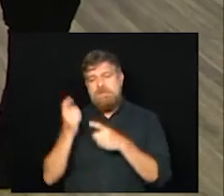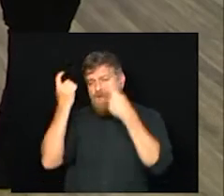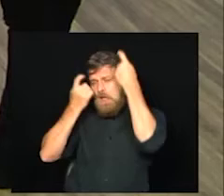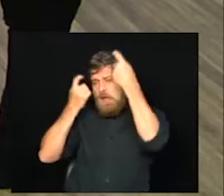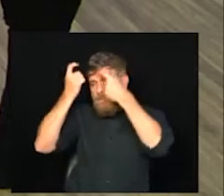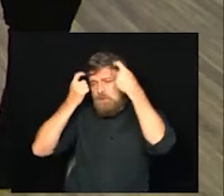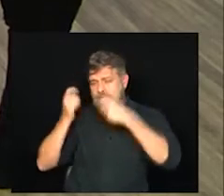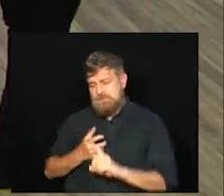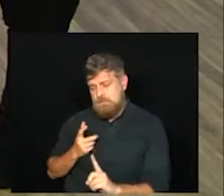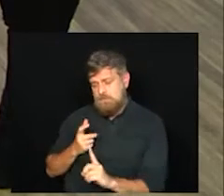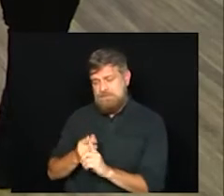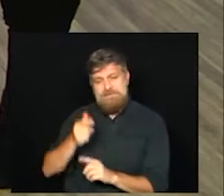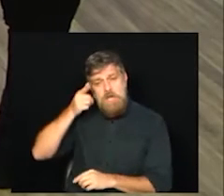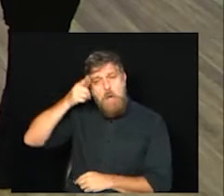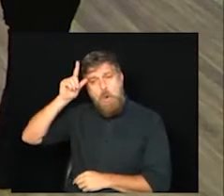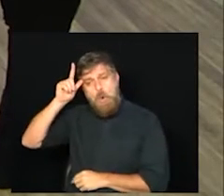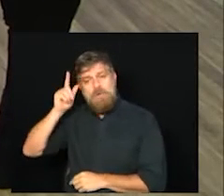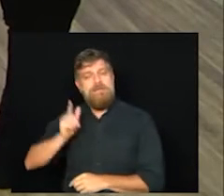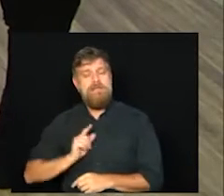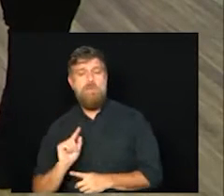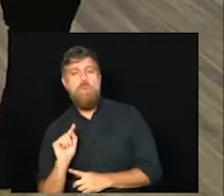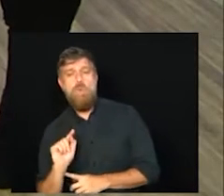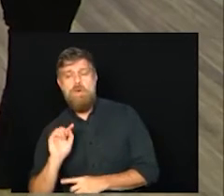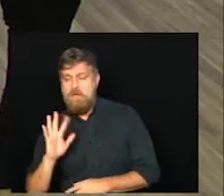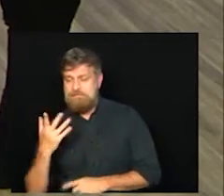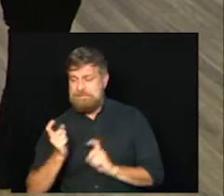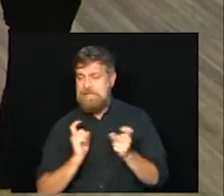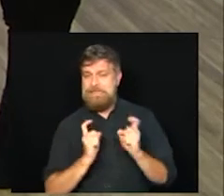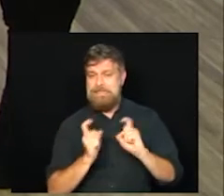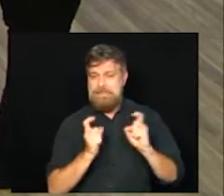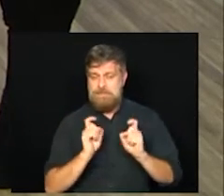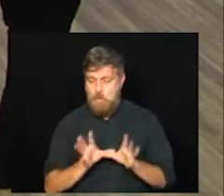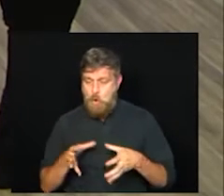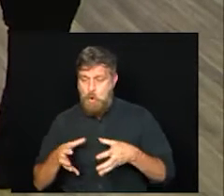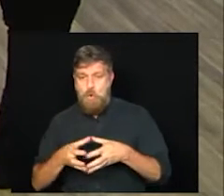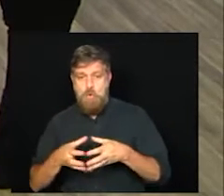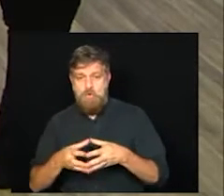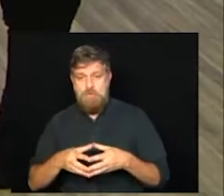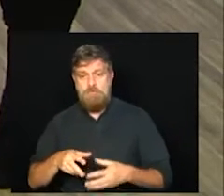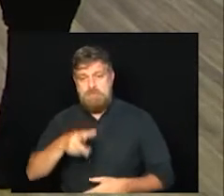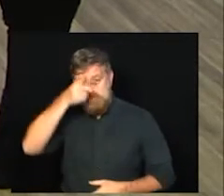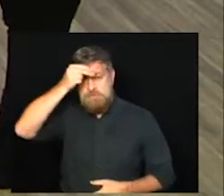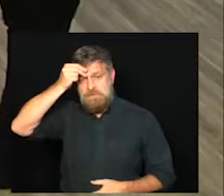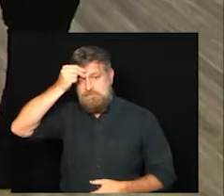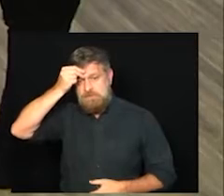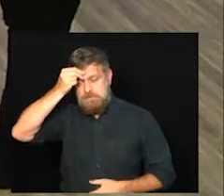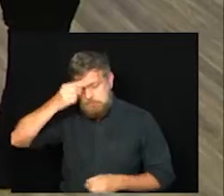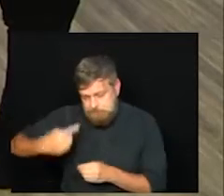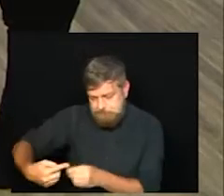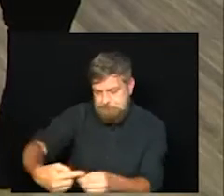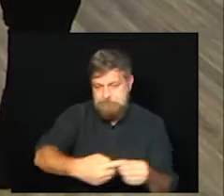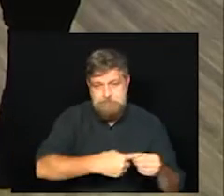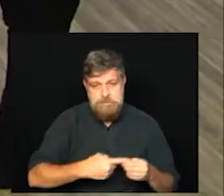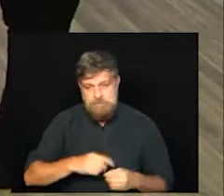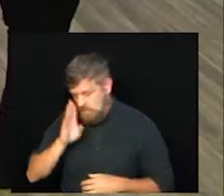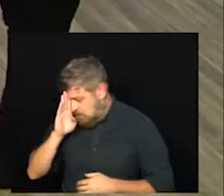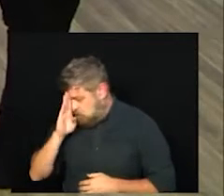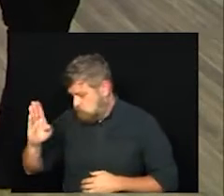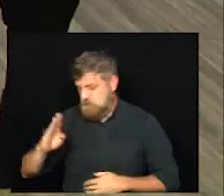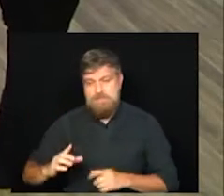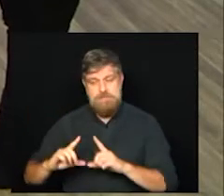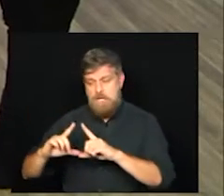preocupação da vacina, ontem nós tivemos aí uma reunião da Frente Nacional dos Prefeitos, né? Alguns foram direto a